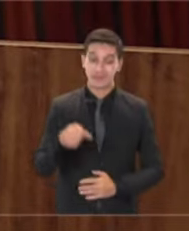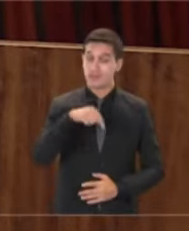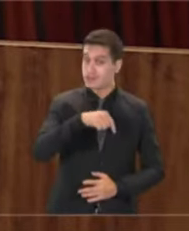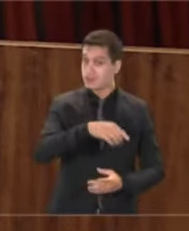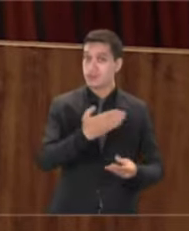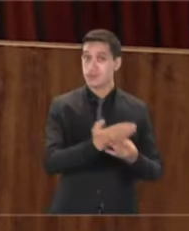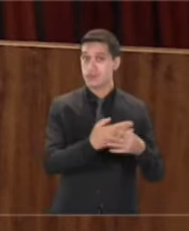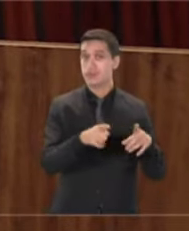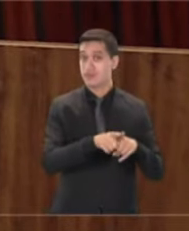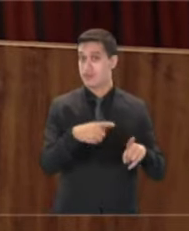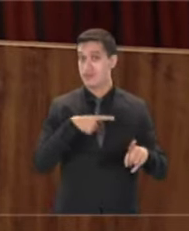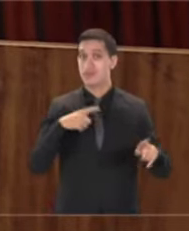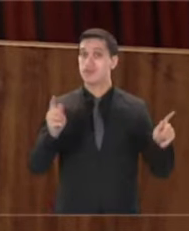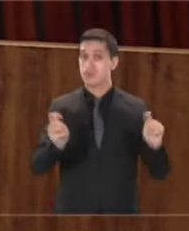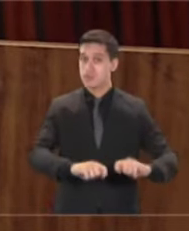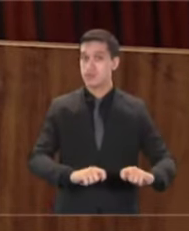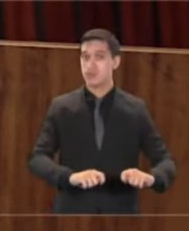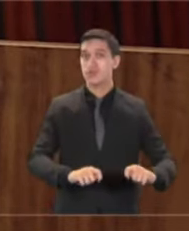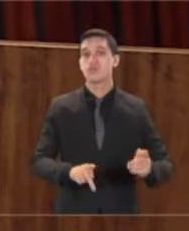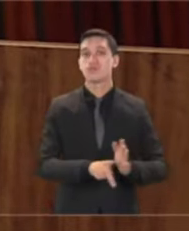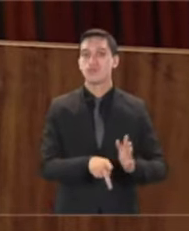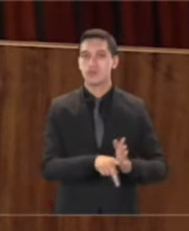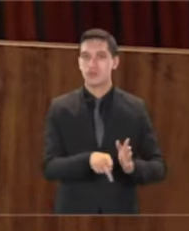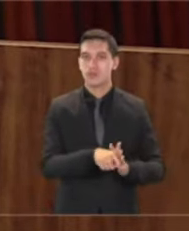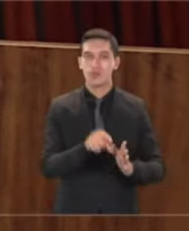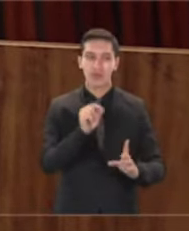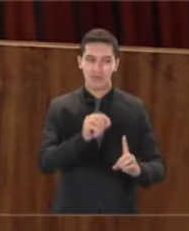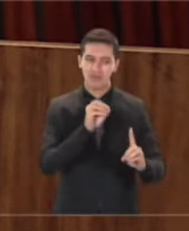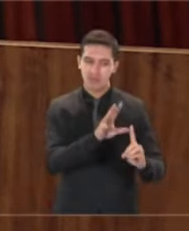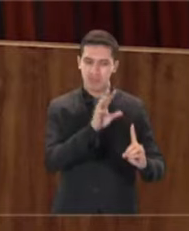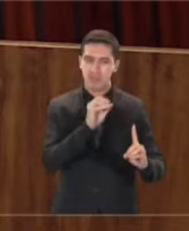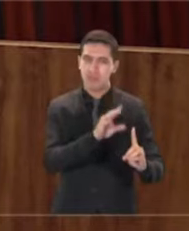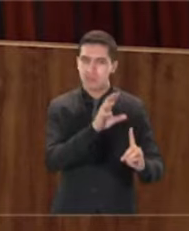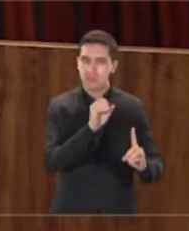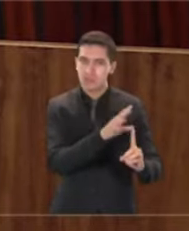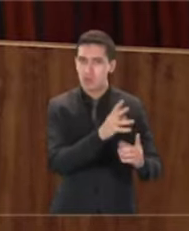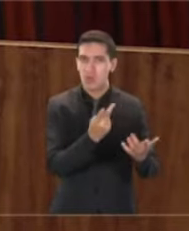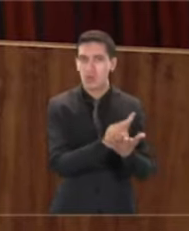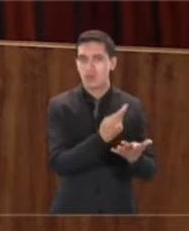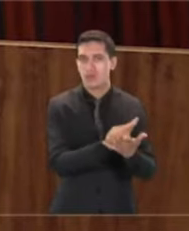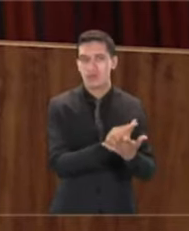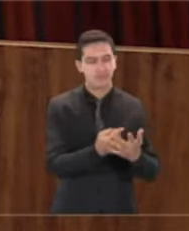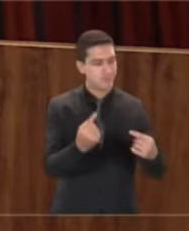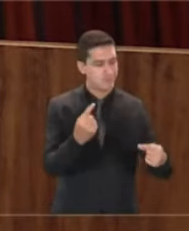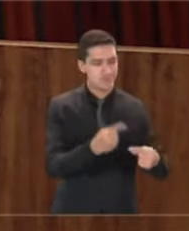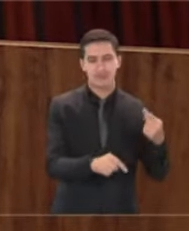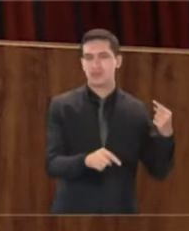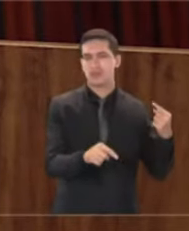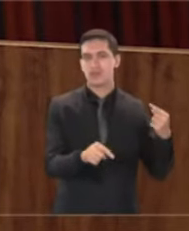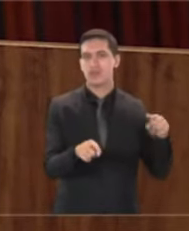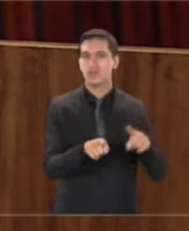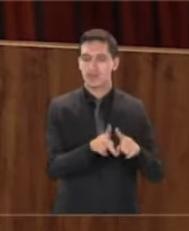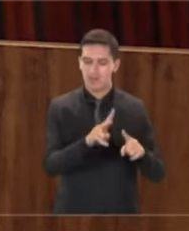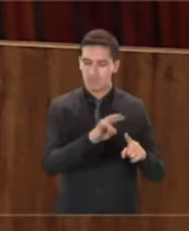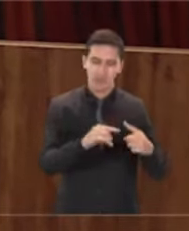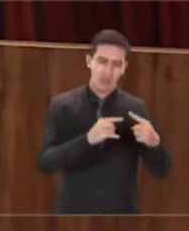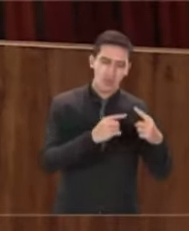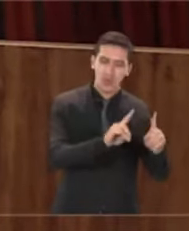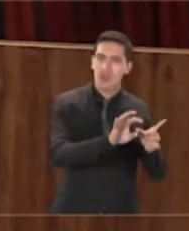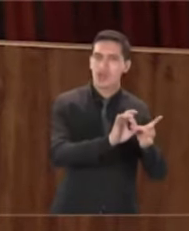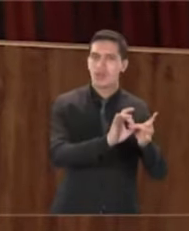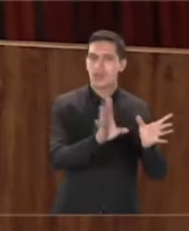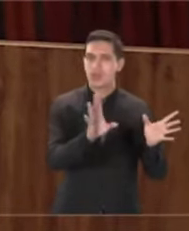há a possibilidade de manipulação que desmerece e acanha a liberdade